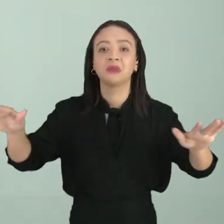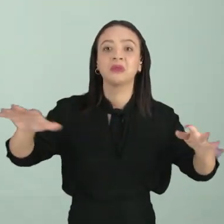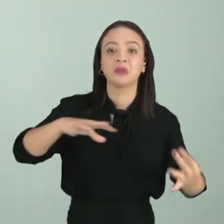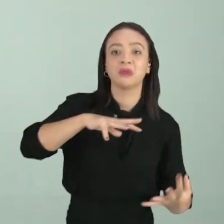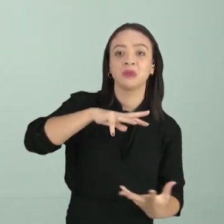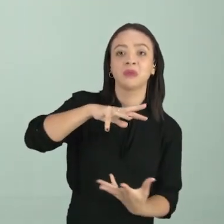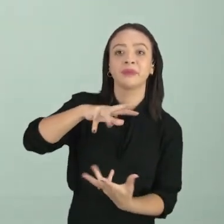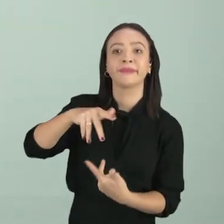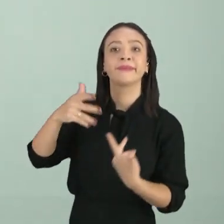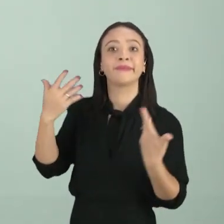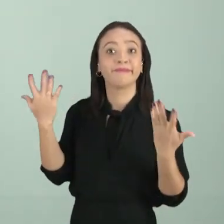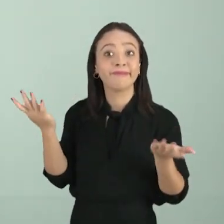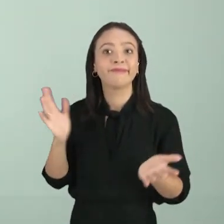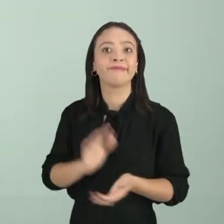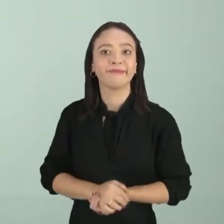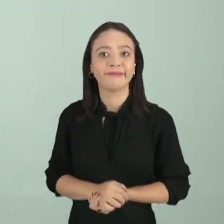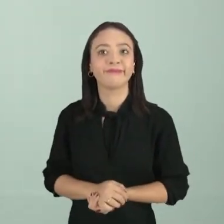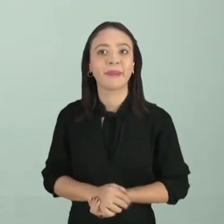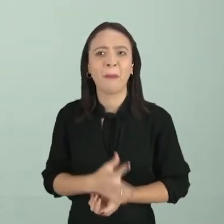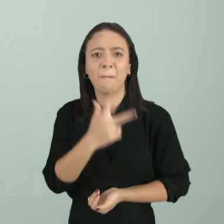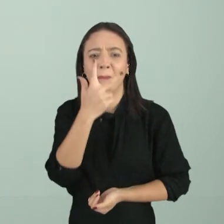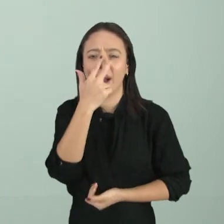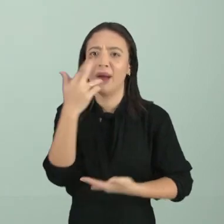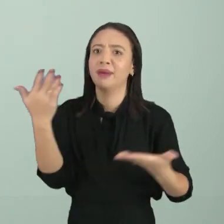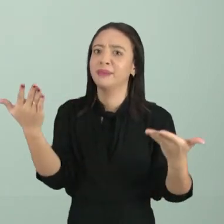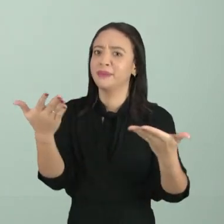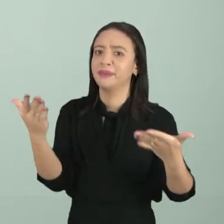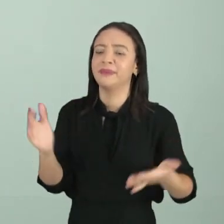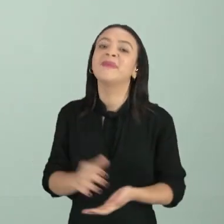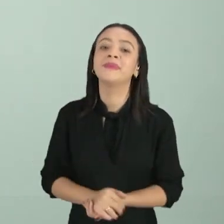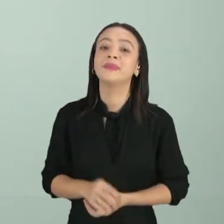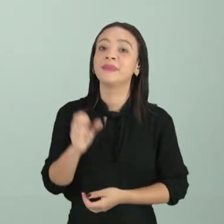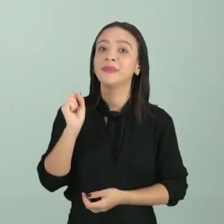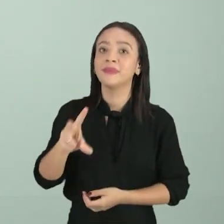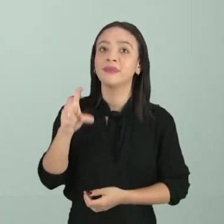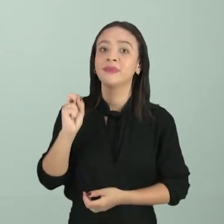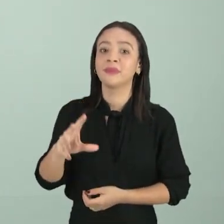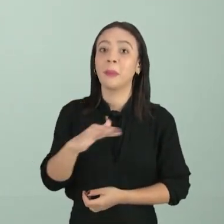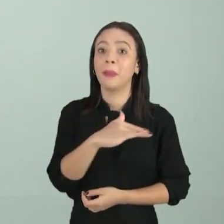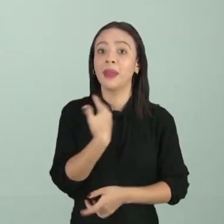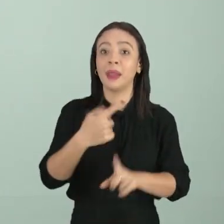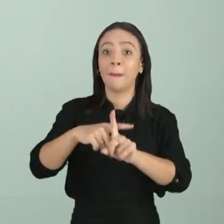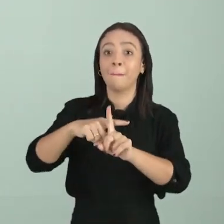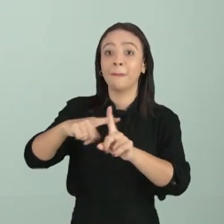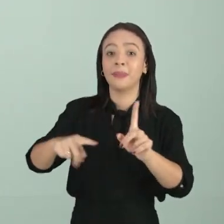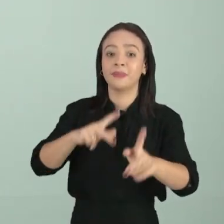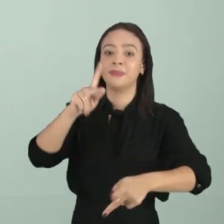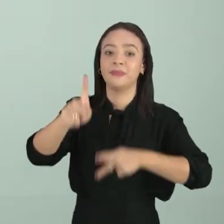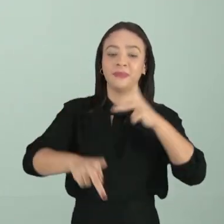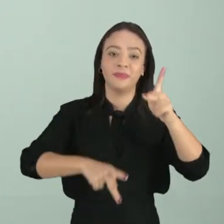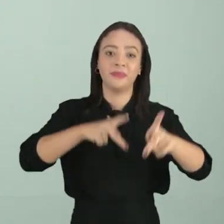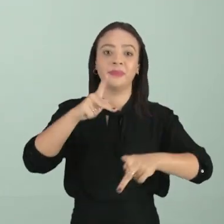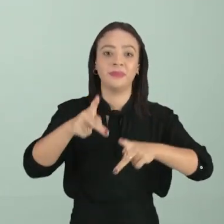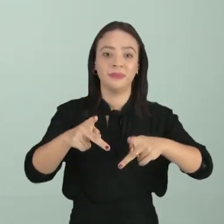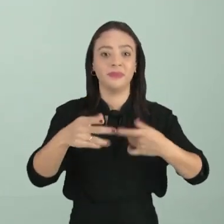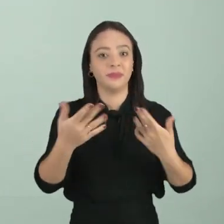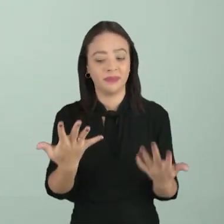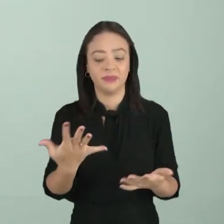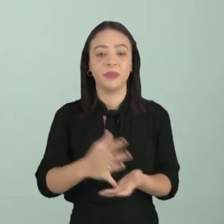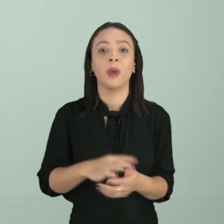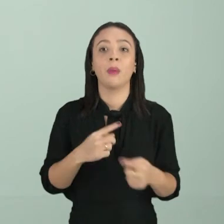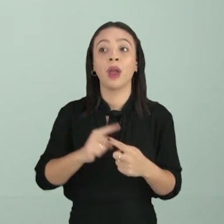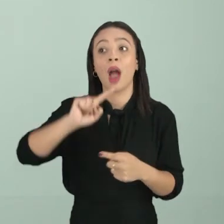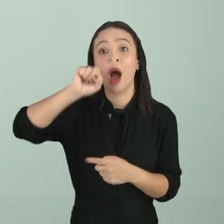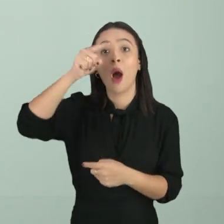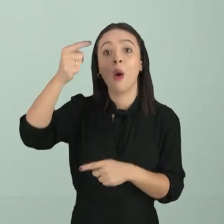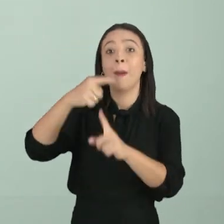Olha só que coincidência. E aí esse vírus iria matar metade da população para que a outra